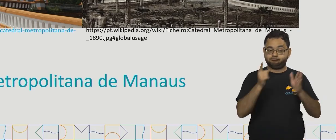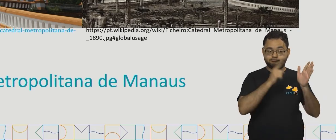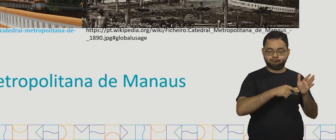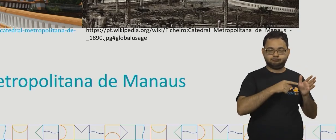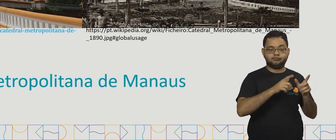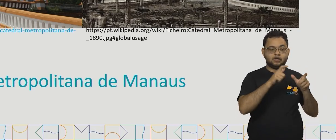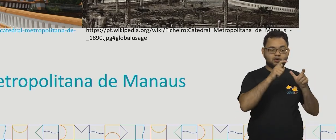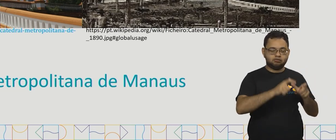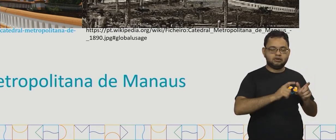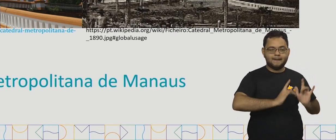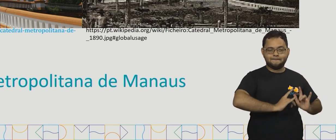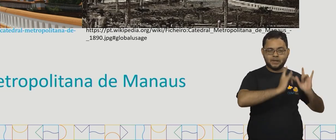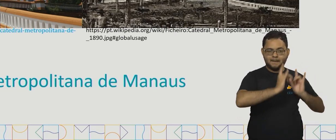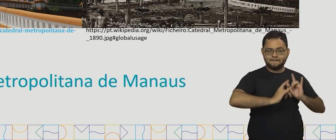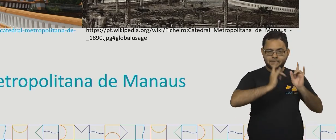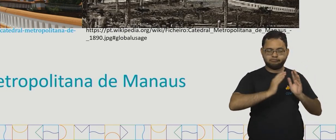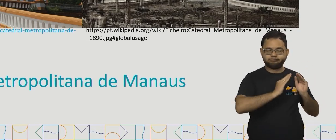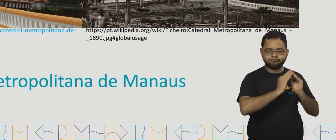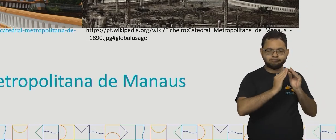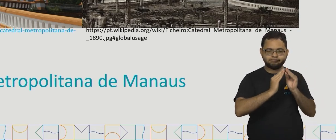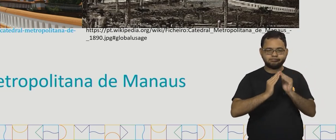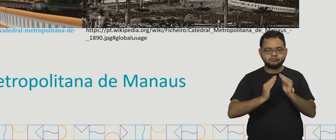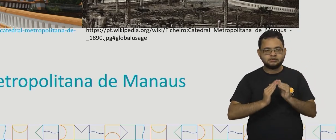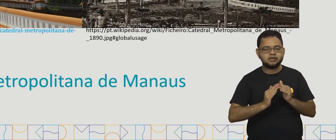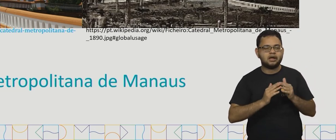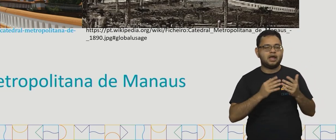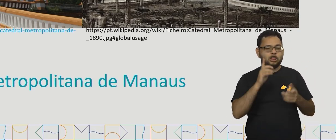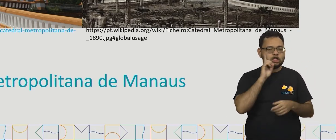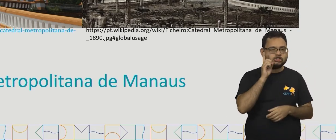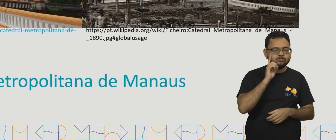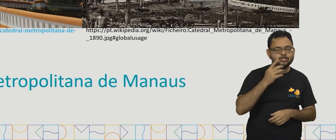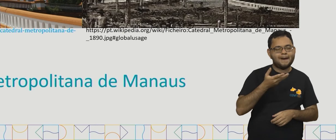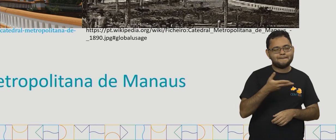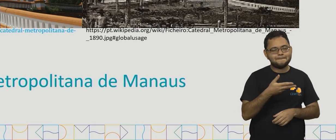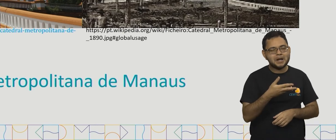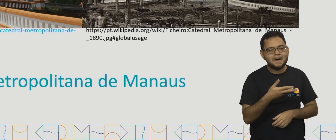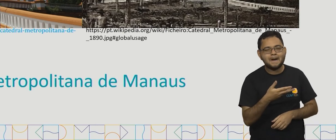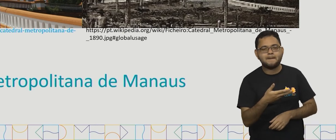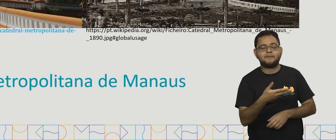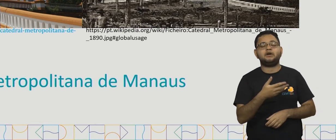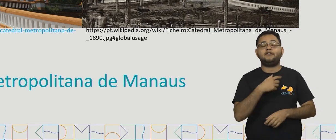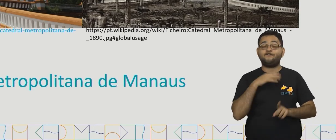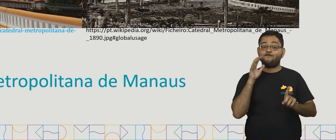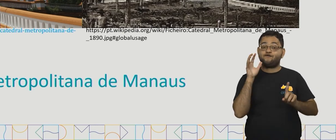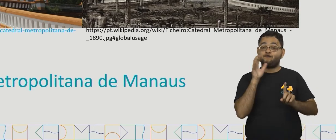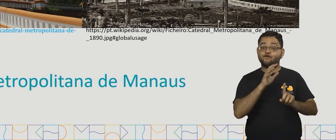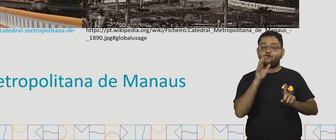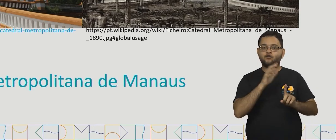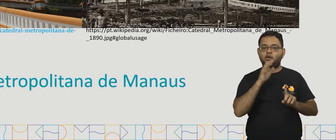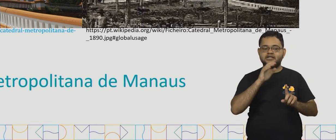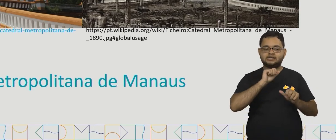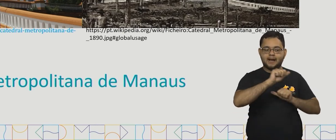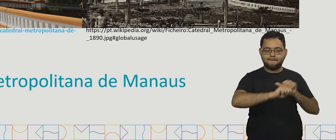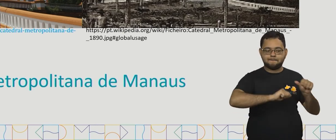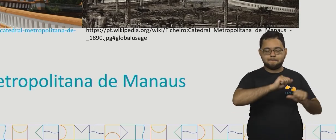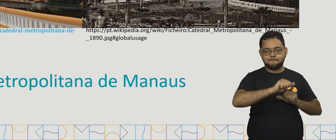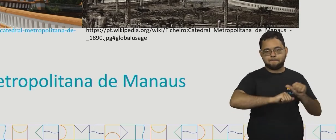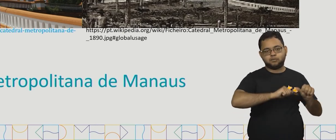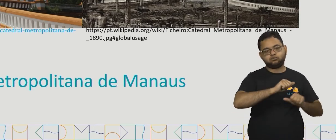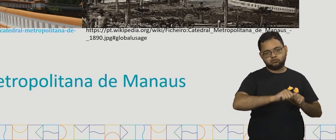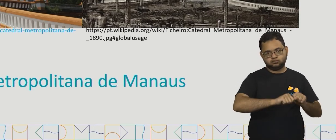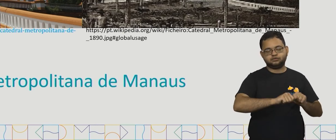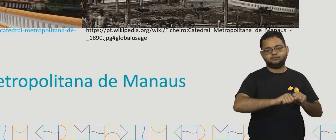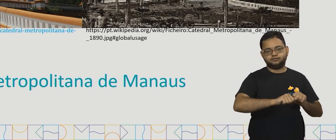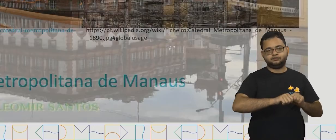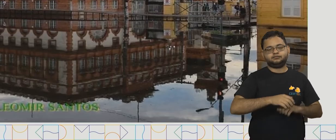urbano, o fluxo das cidades, com aquele dia a dia mais acelerado, influencia diretamente nas mudanças das paisagens